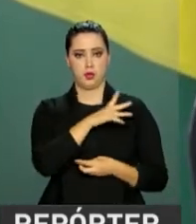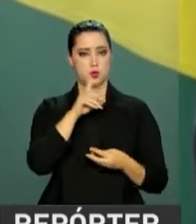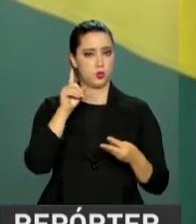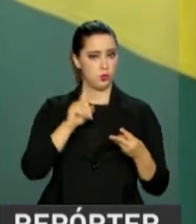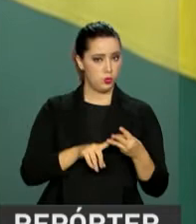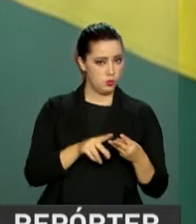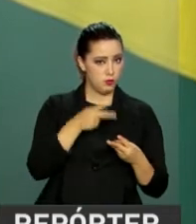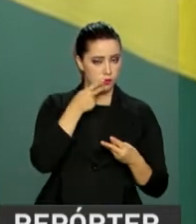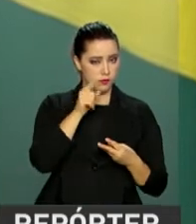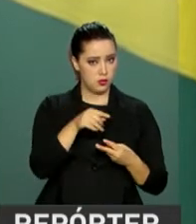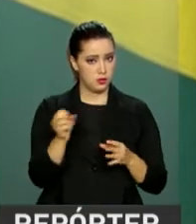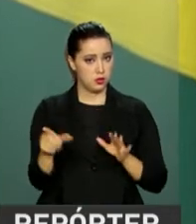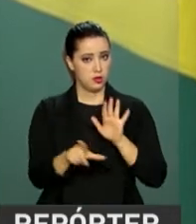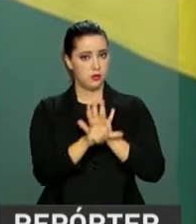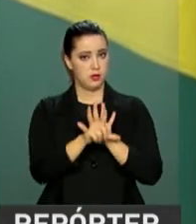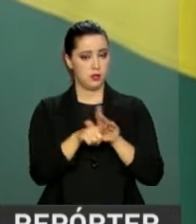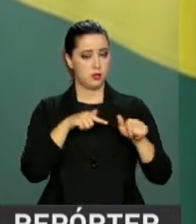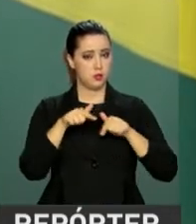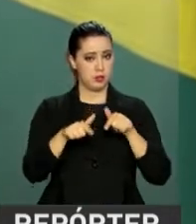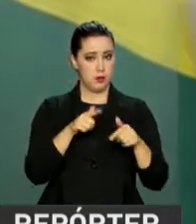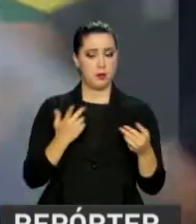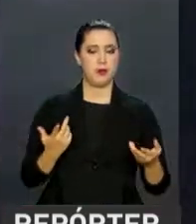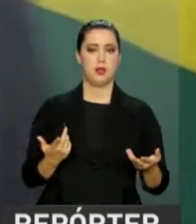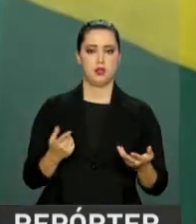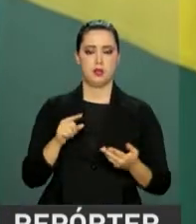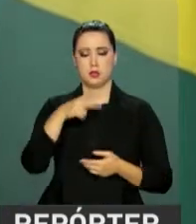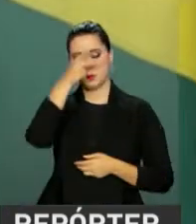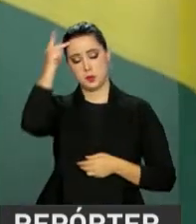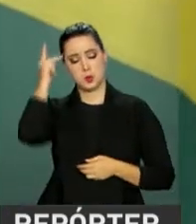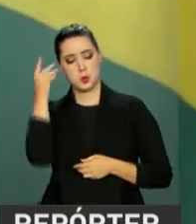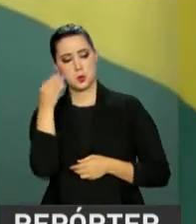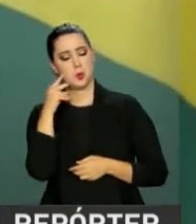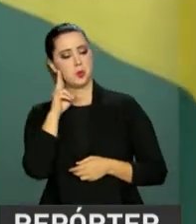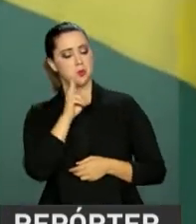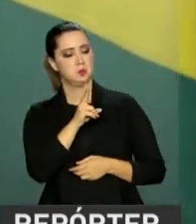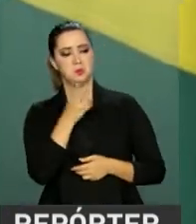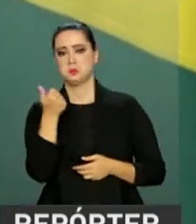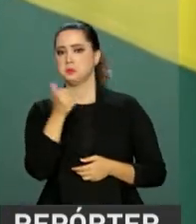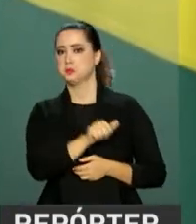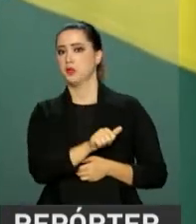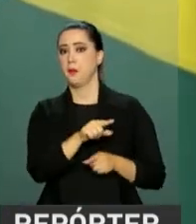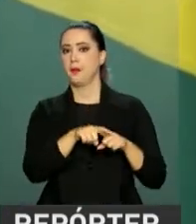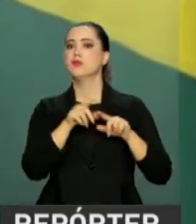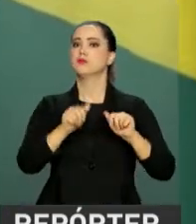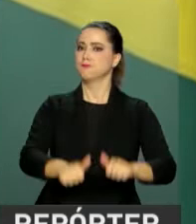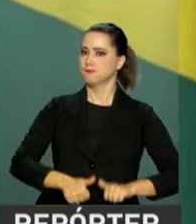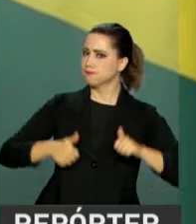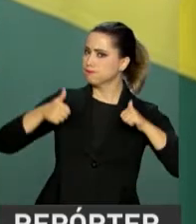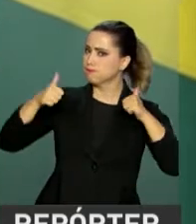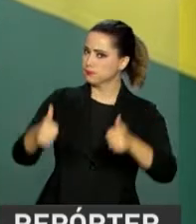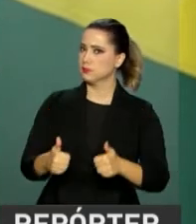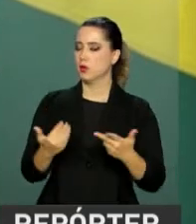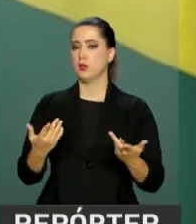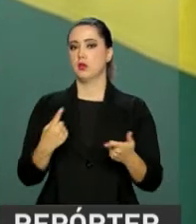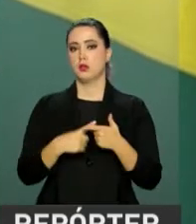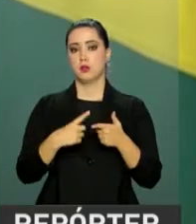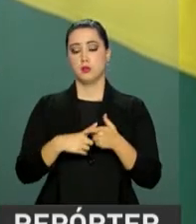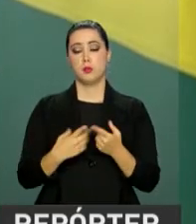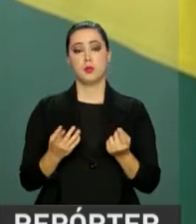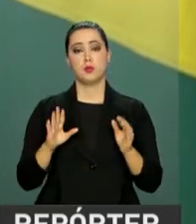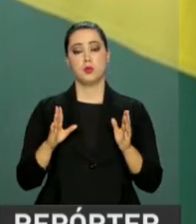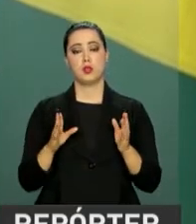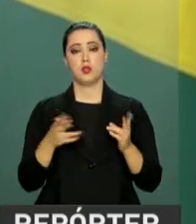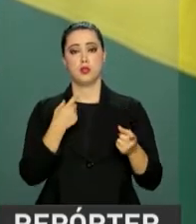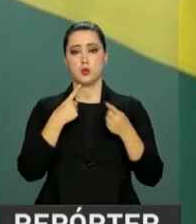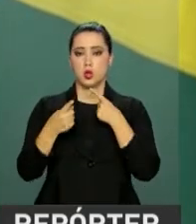da reforma trabalhista que as pessoas acharam que não ia dar certo e deu certo deu certo é pautado pela